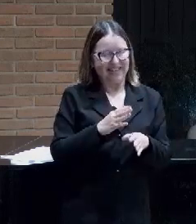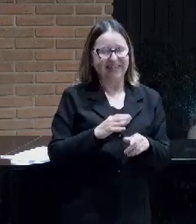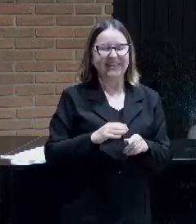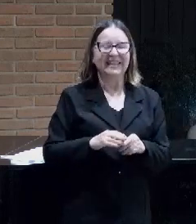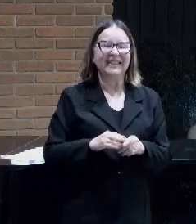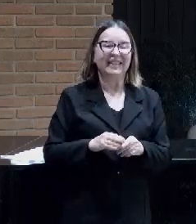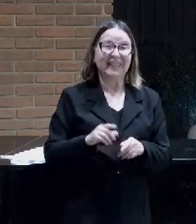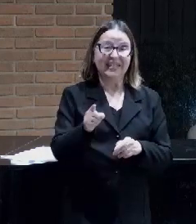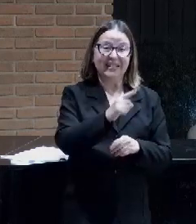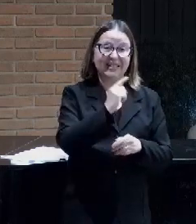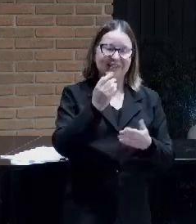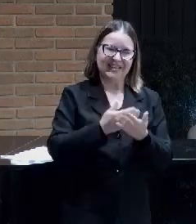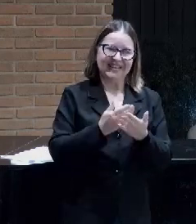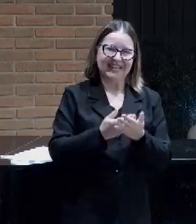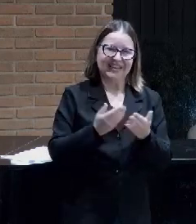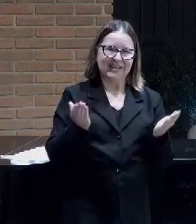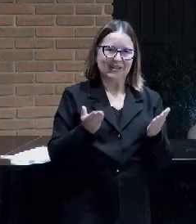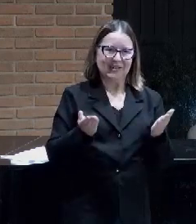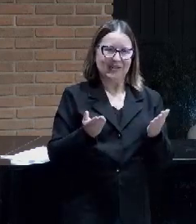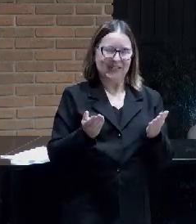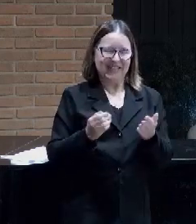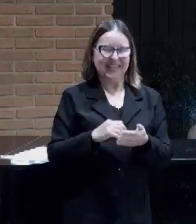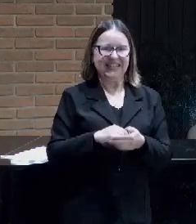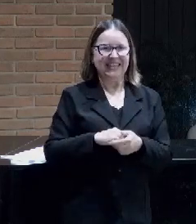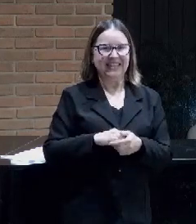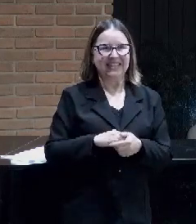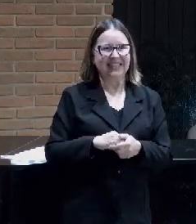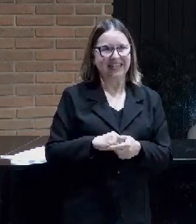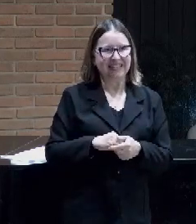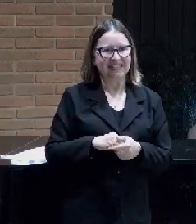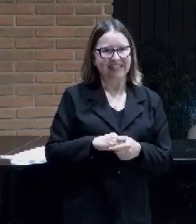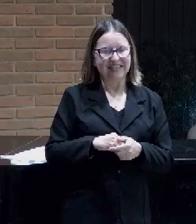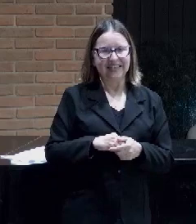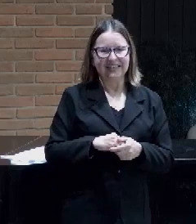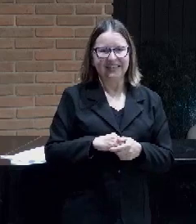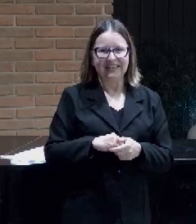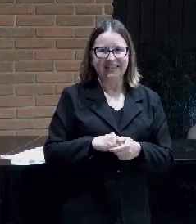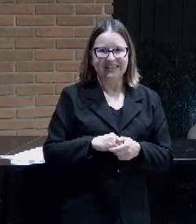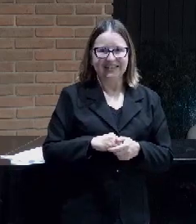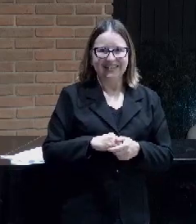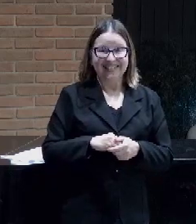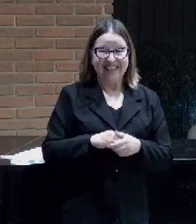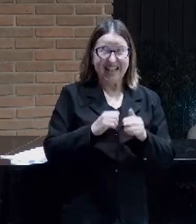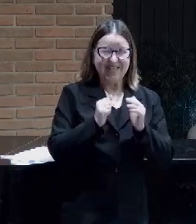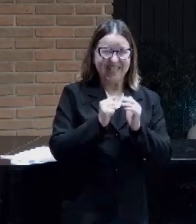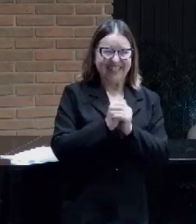estudar hoje, para vocês terem alguma coisa para poder, no caso, ler, anotar e acompanhar também. Amém?